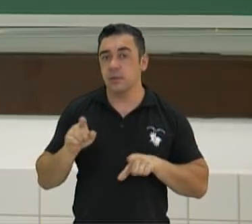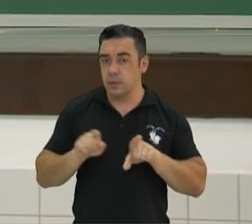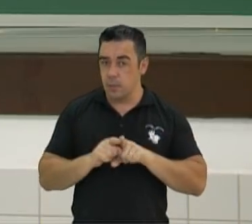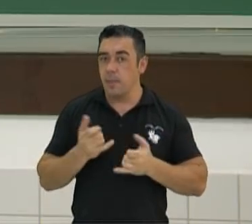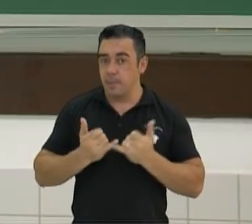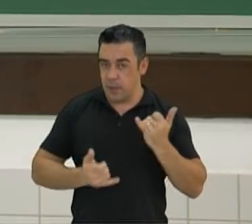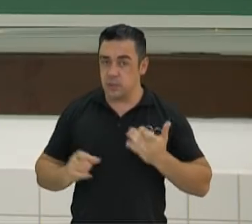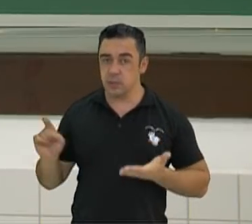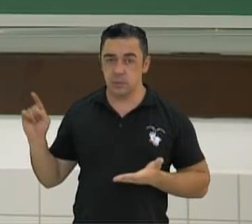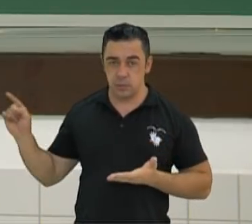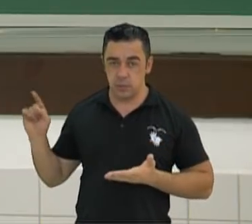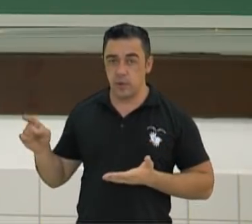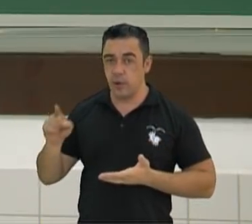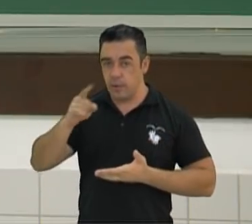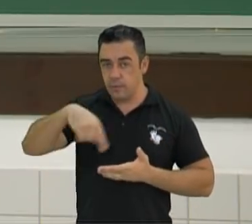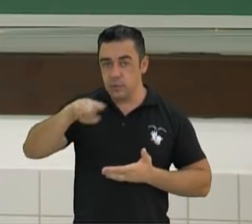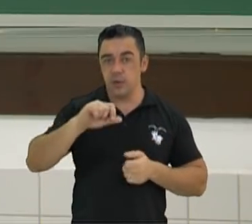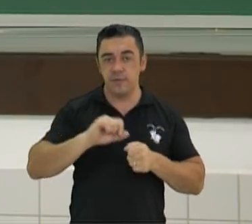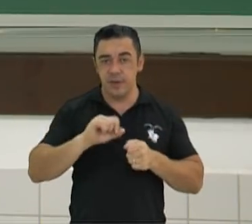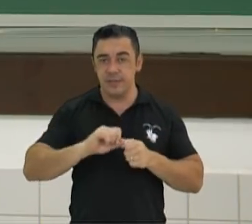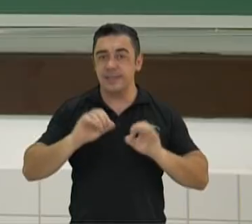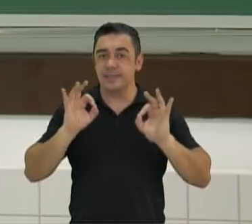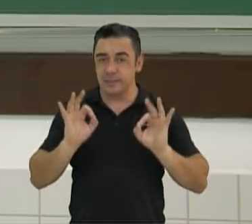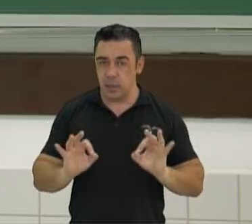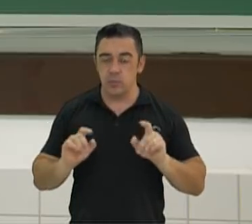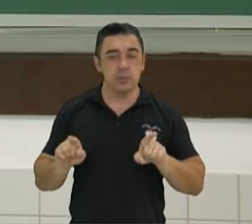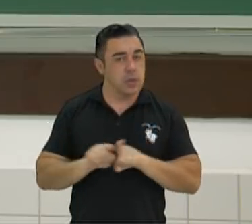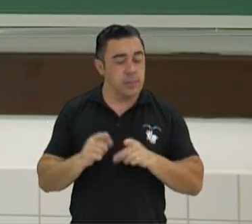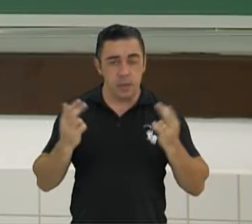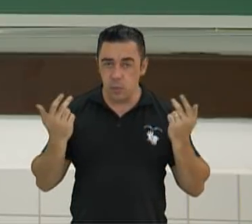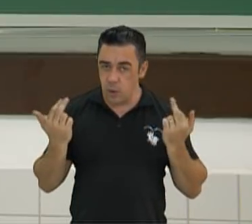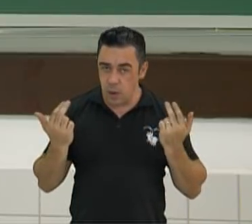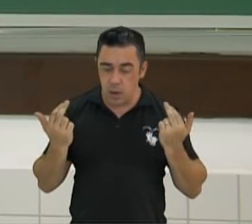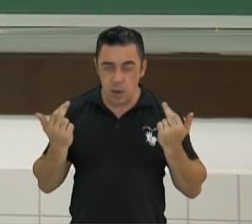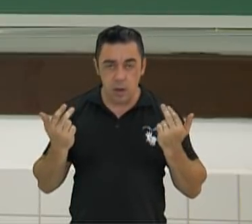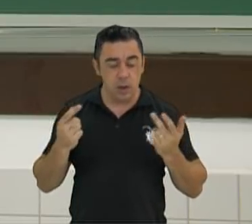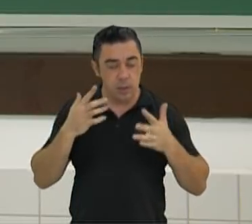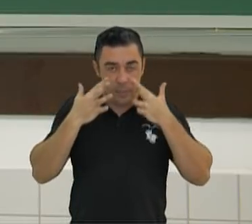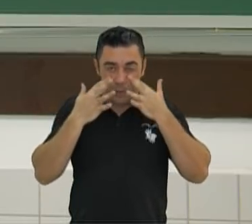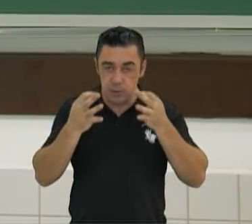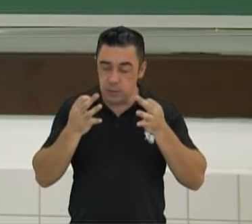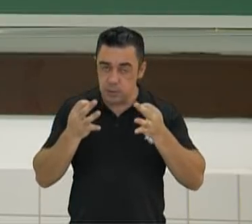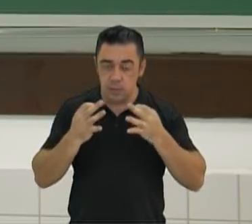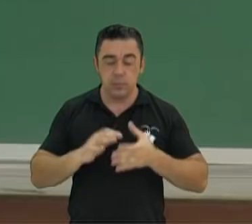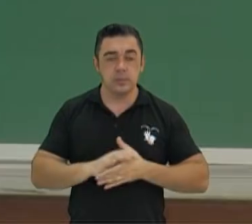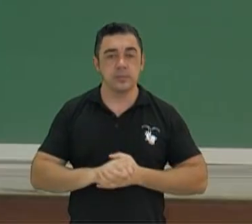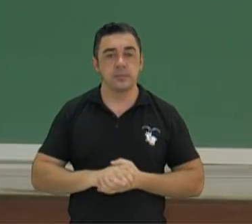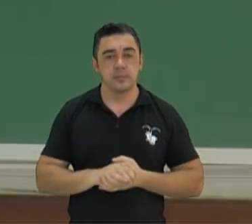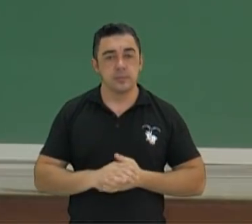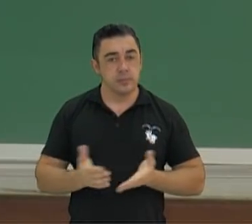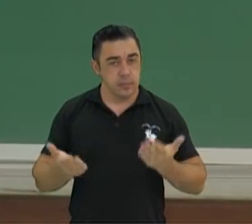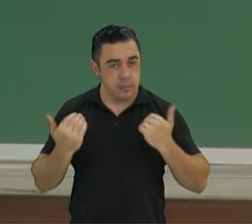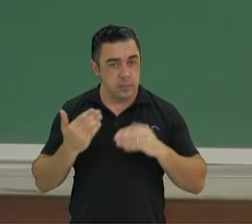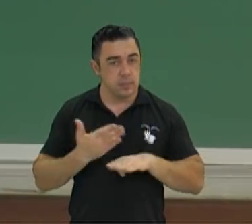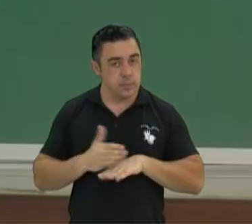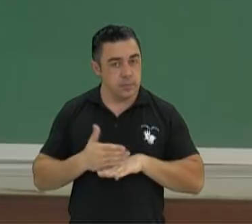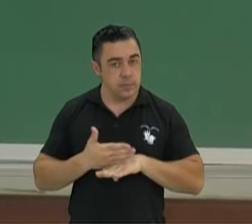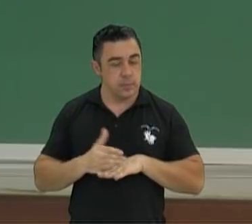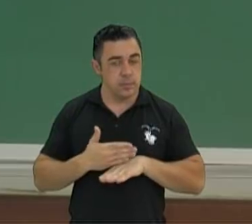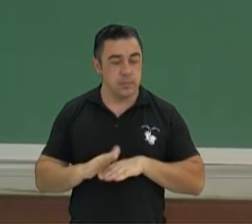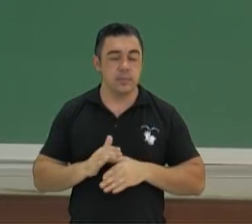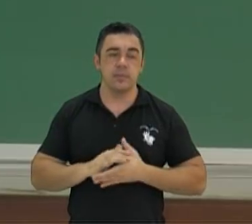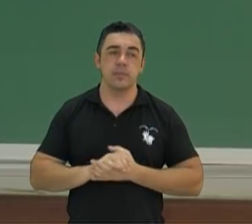bem parecido e vocês vão resolver também da mesma forma. Então, presta atenção, hein? Vamos praticar mais um